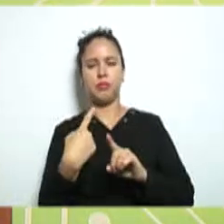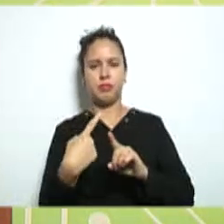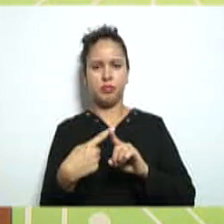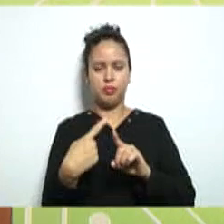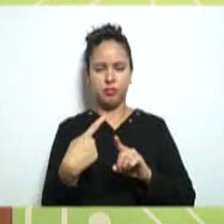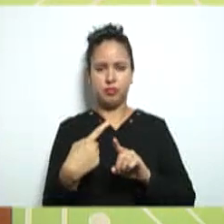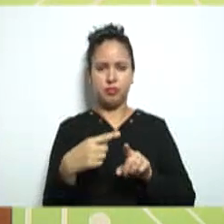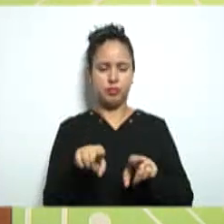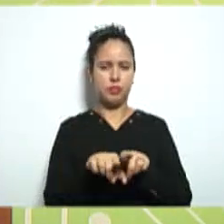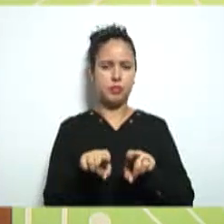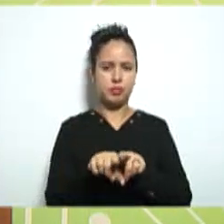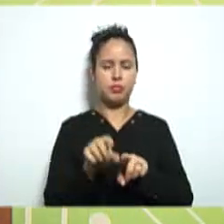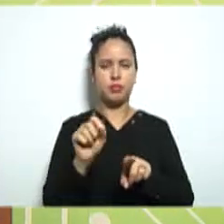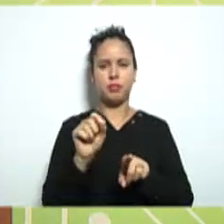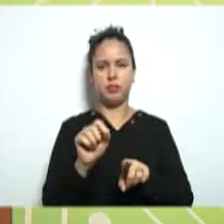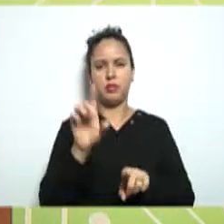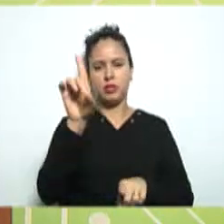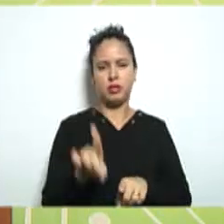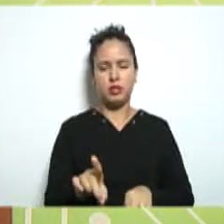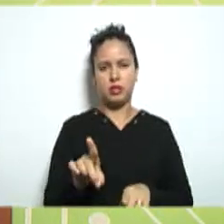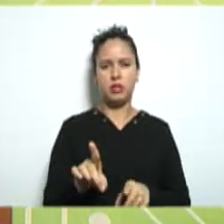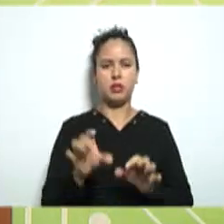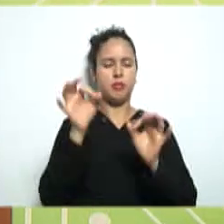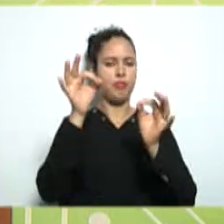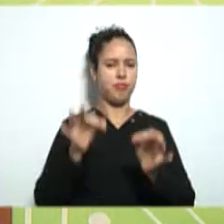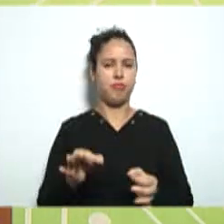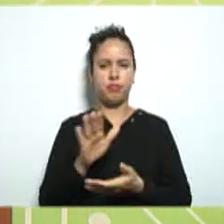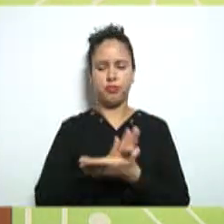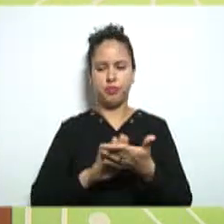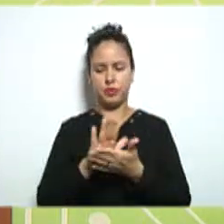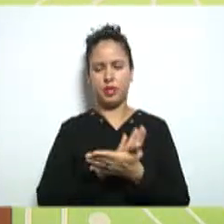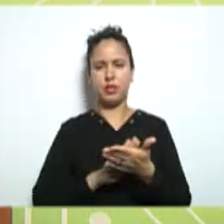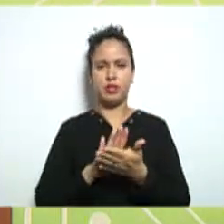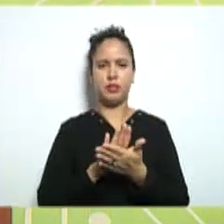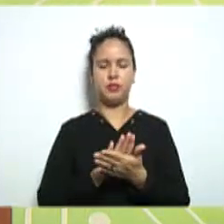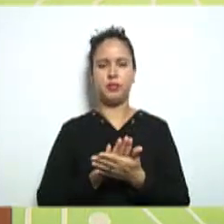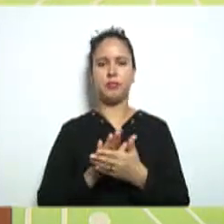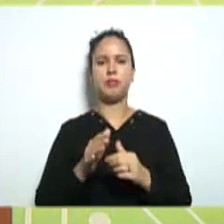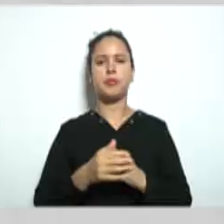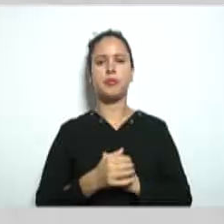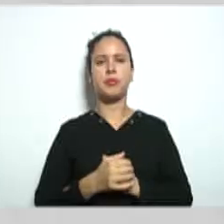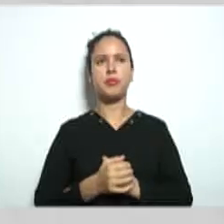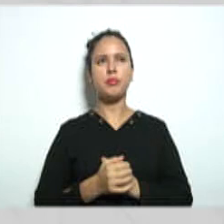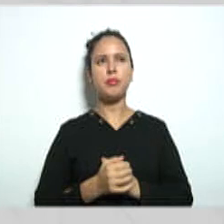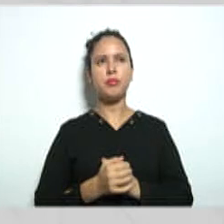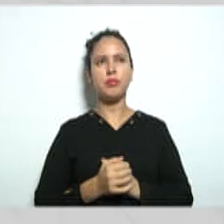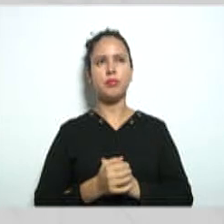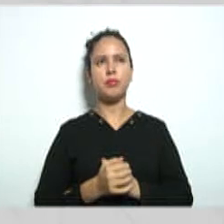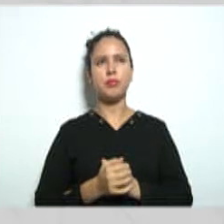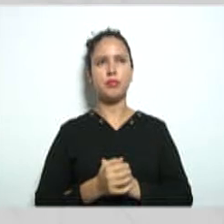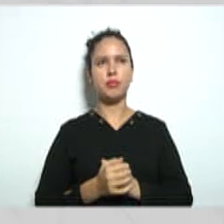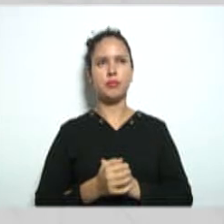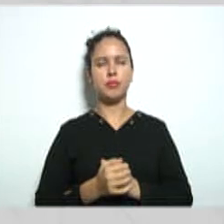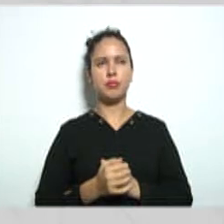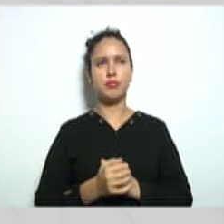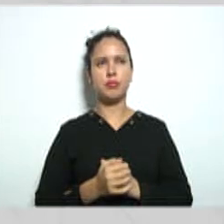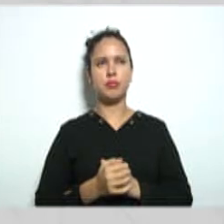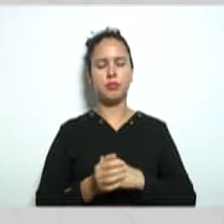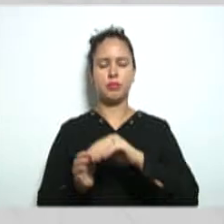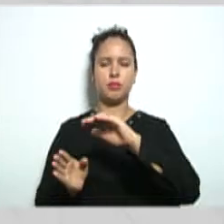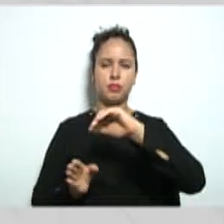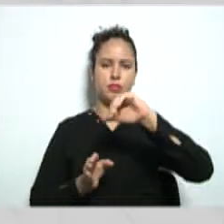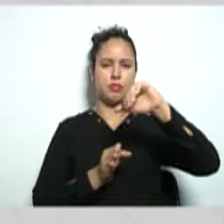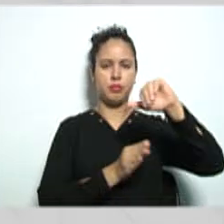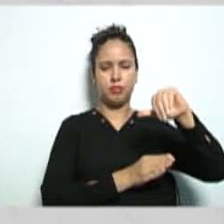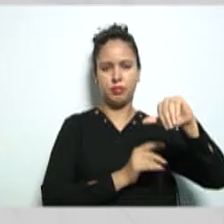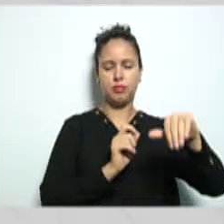os direitos, não formaliza os direitos para ambas as partes. Agora a gente vai para aquele lá,